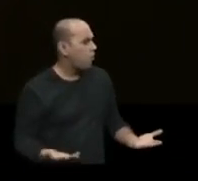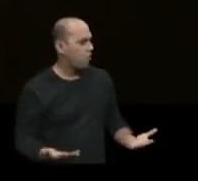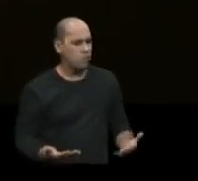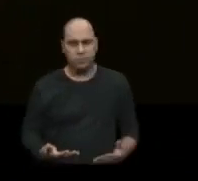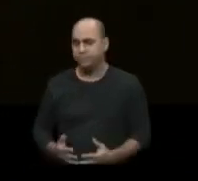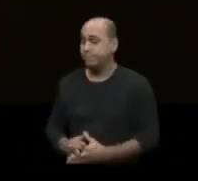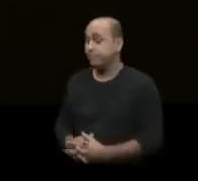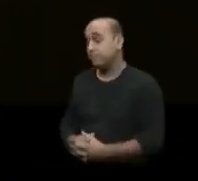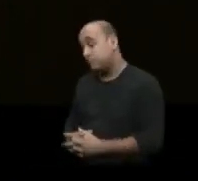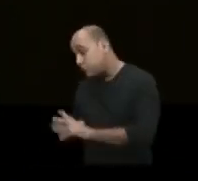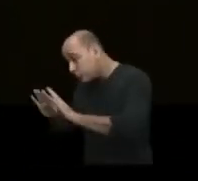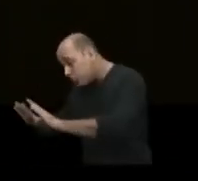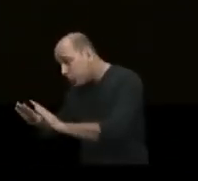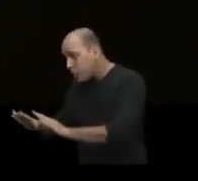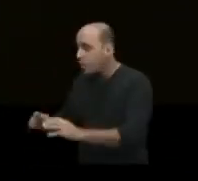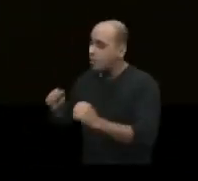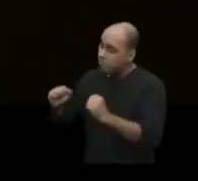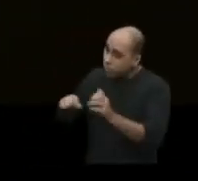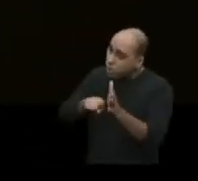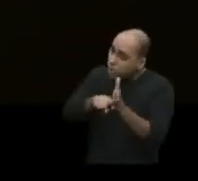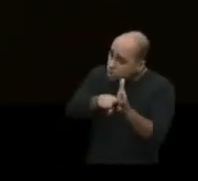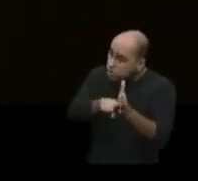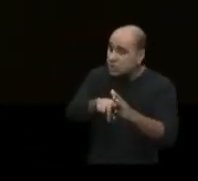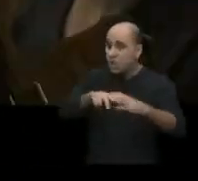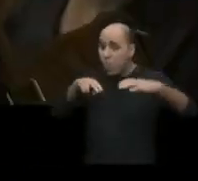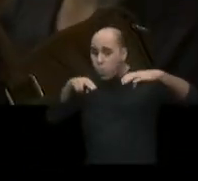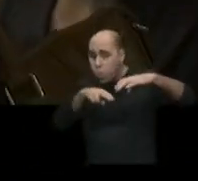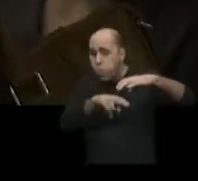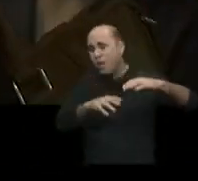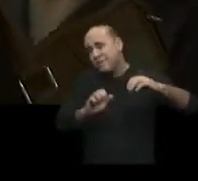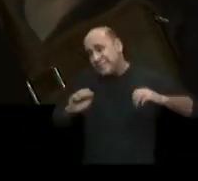Podemos fazer outro tipo de estudo, senhora. Mas vai ser caro.